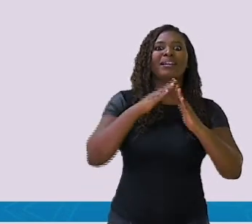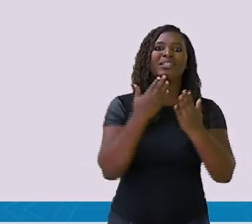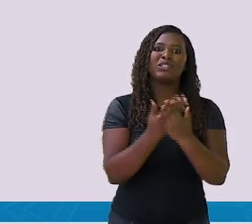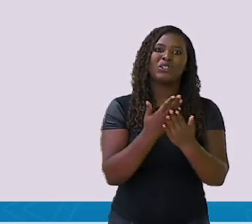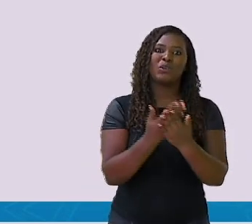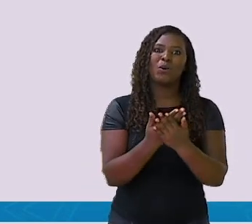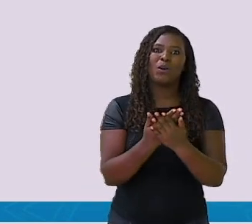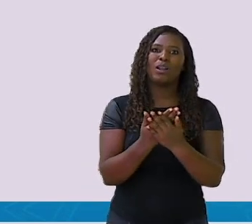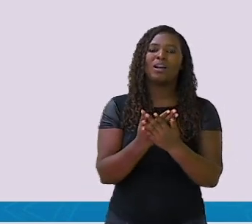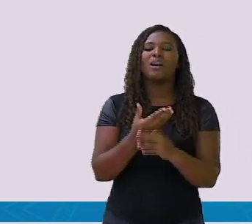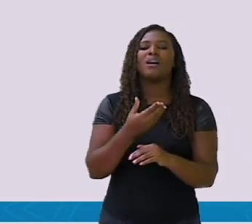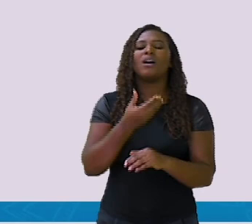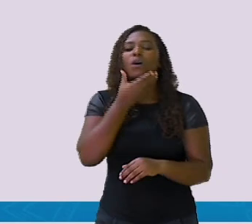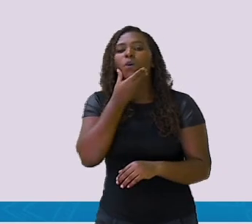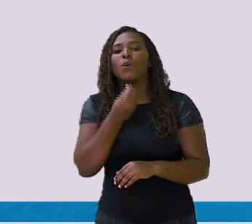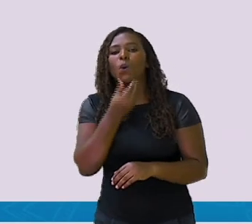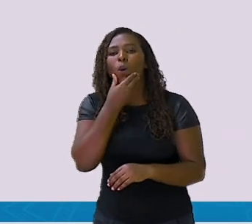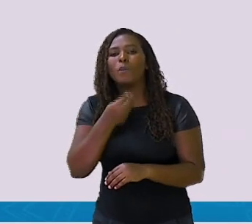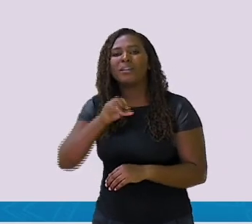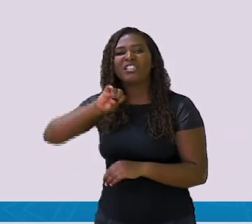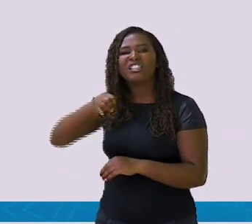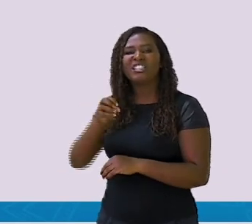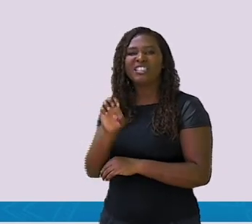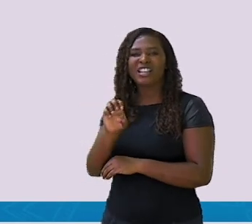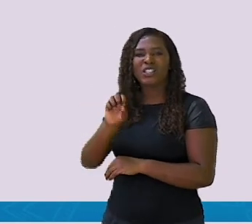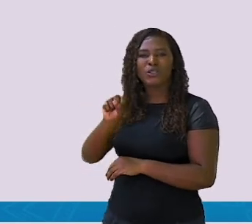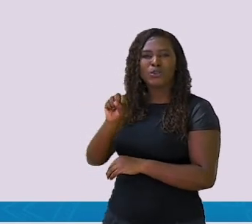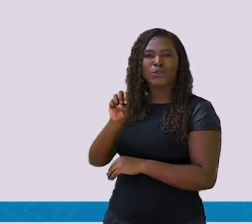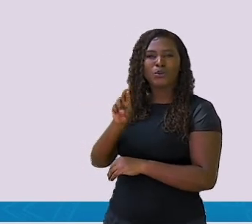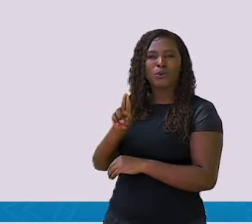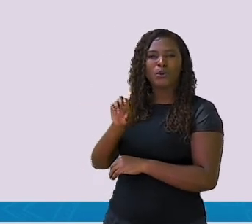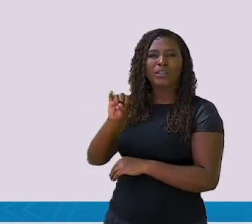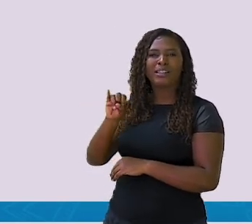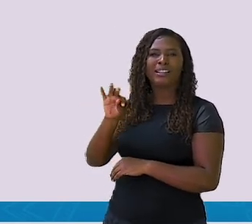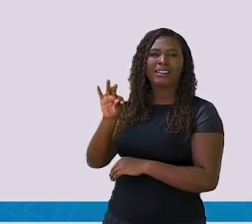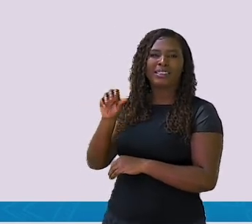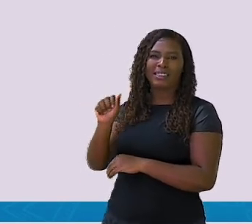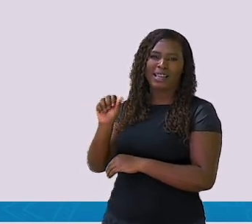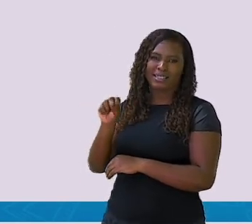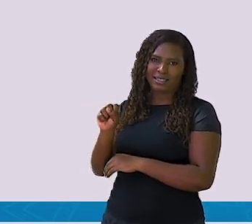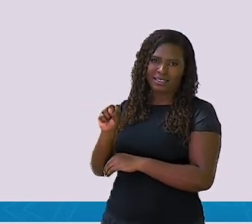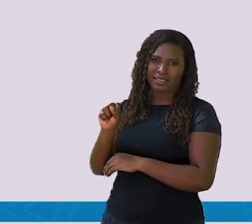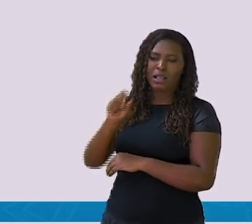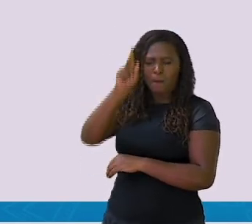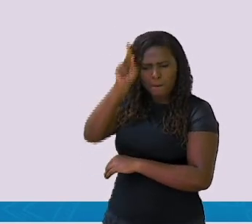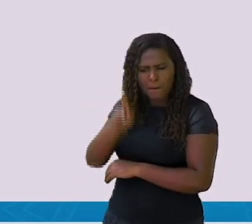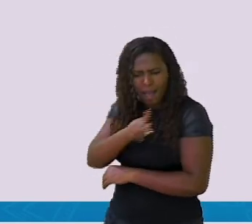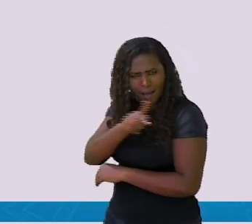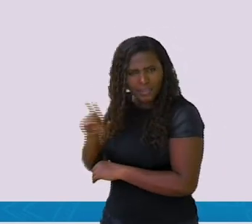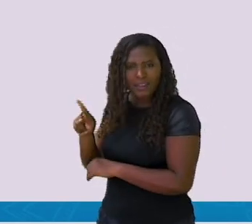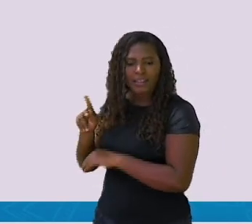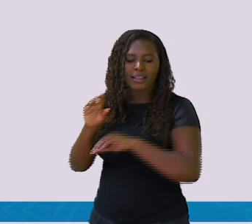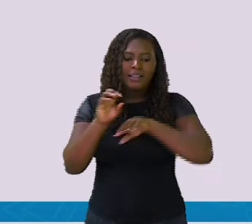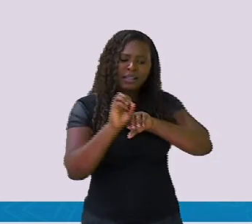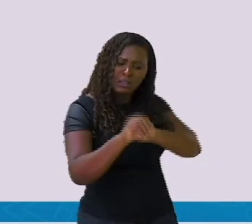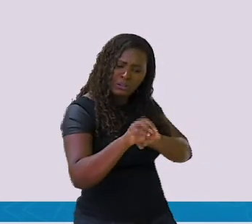ensinava-se a ler, escrever, matemática e doutrina católica. Então, a gente tem aí também na